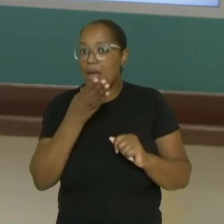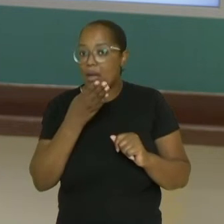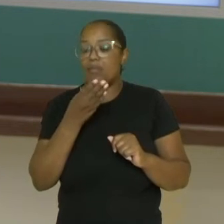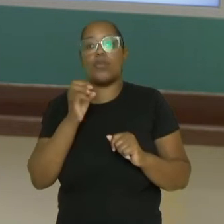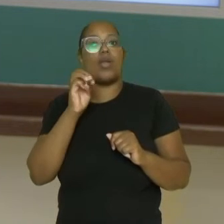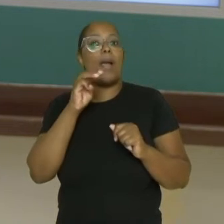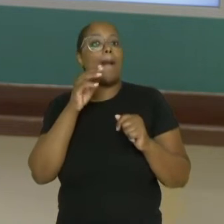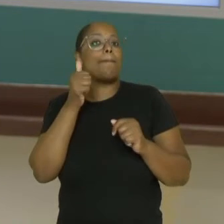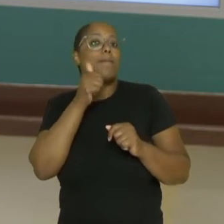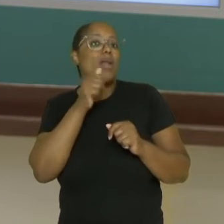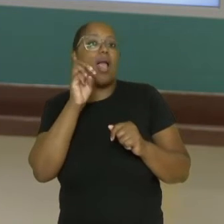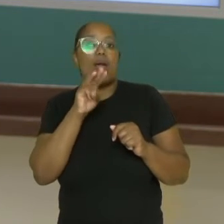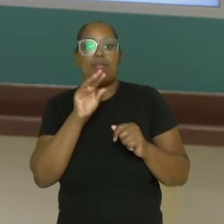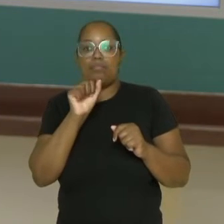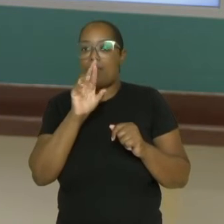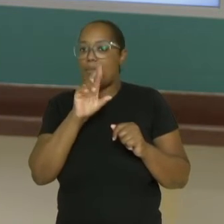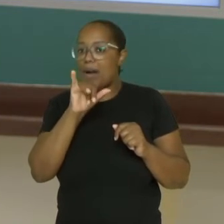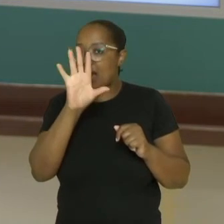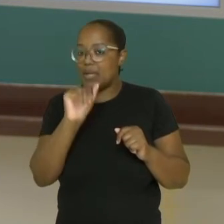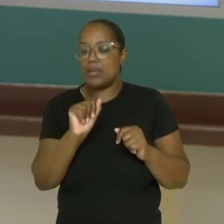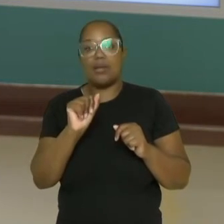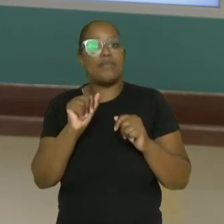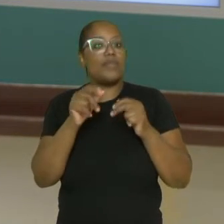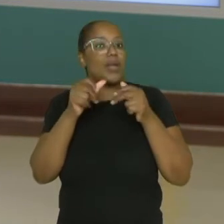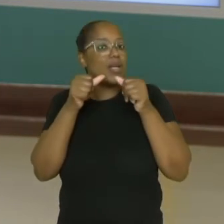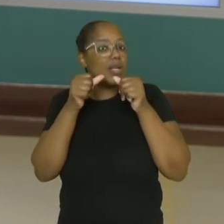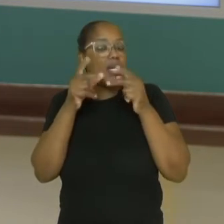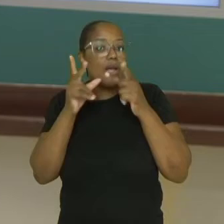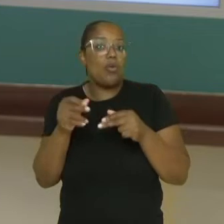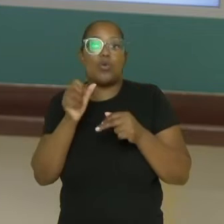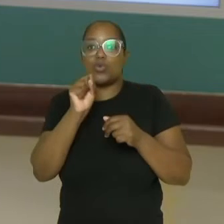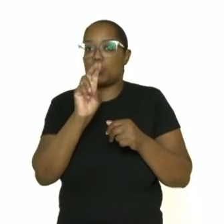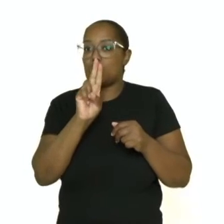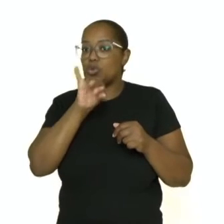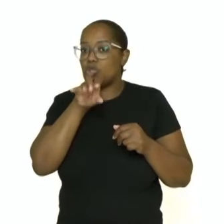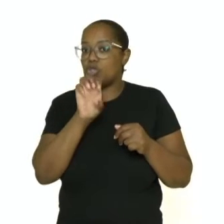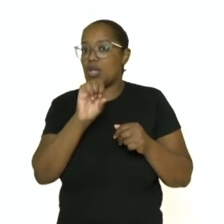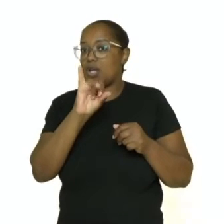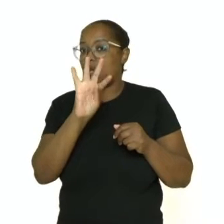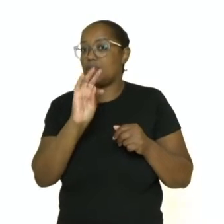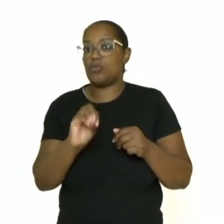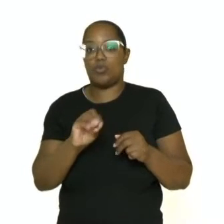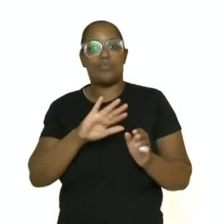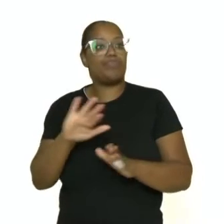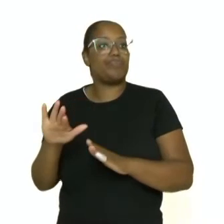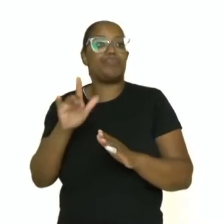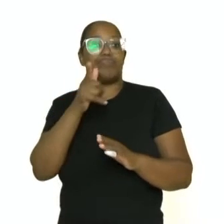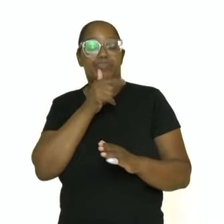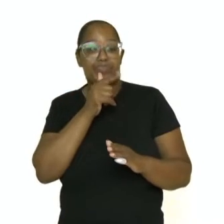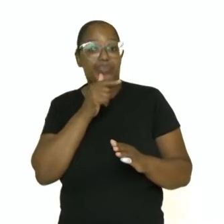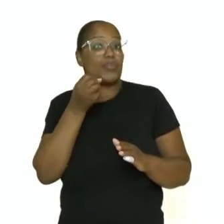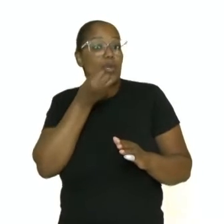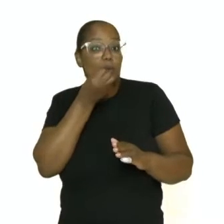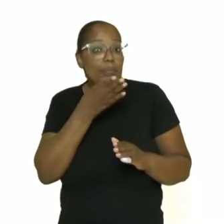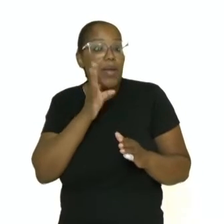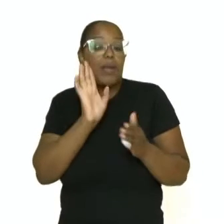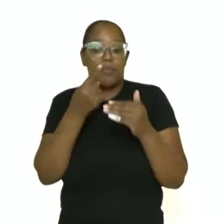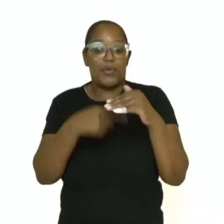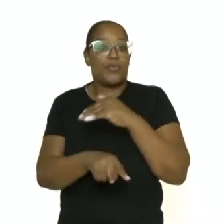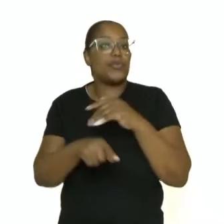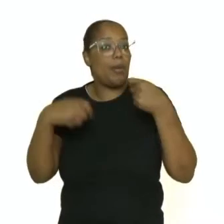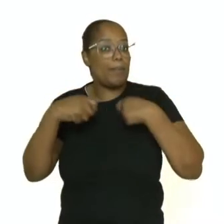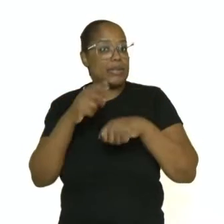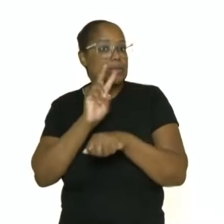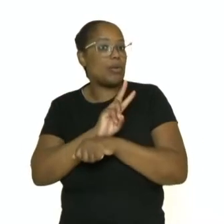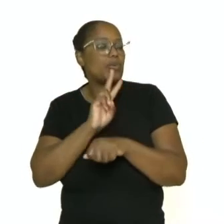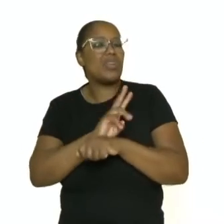né? Continua sendo o mesmo sujeito, beleza? Então, olha lá. A água é um bem finito, deve ser preservada. De quem